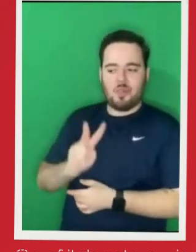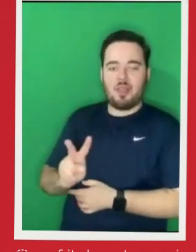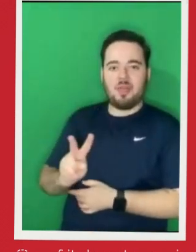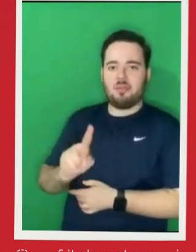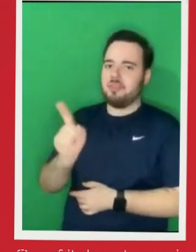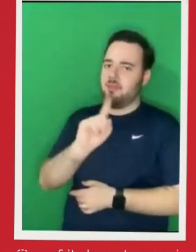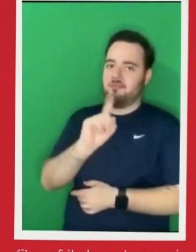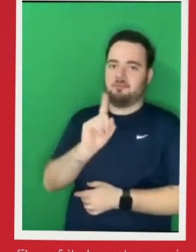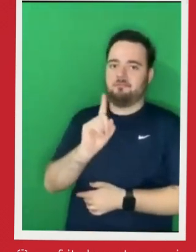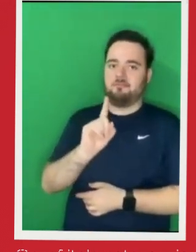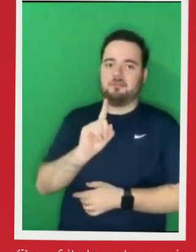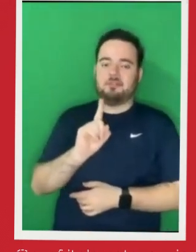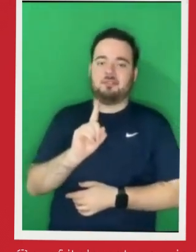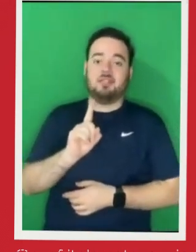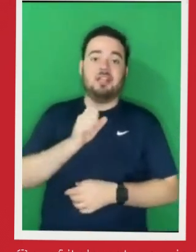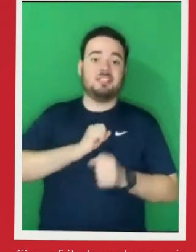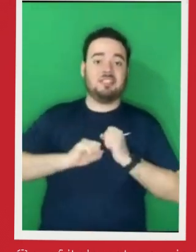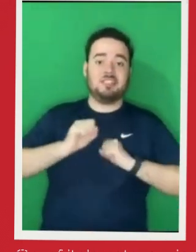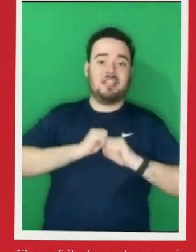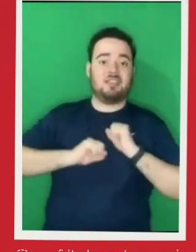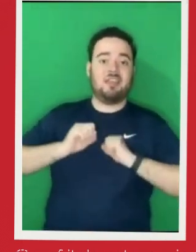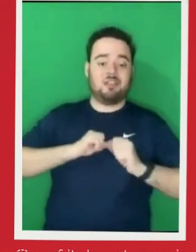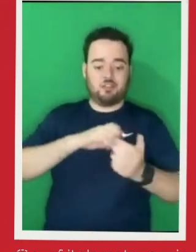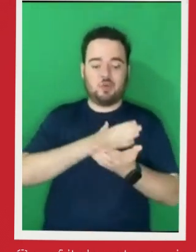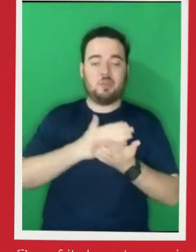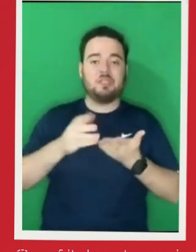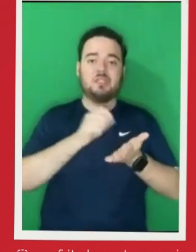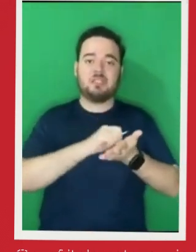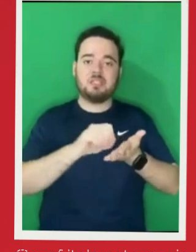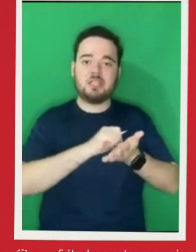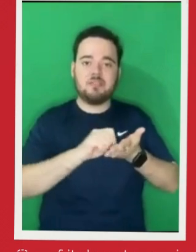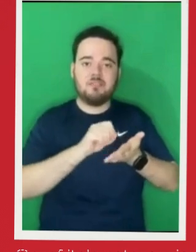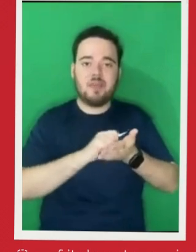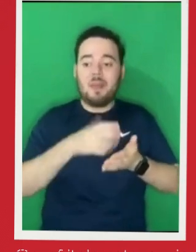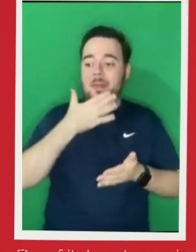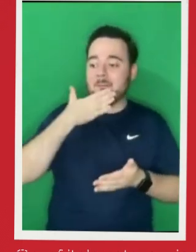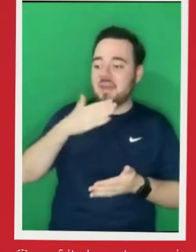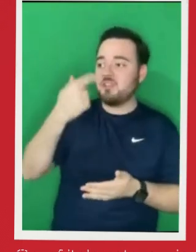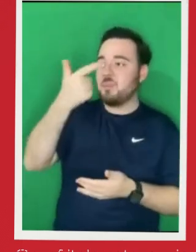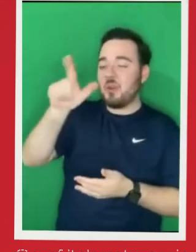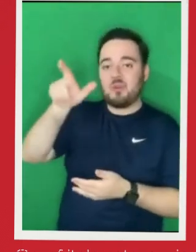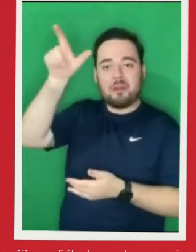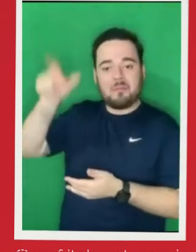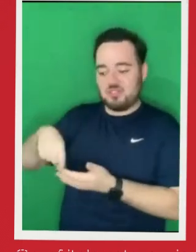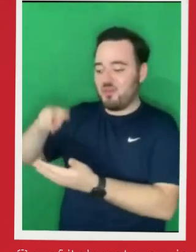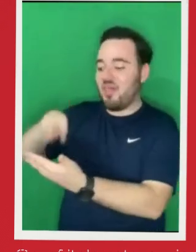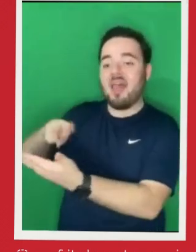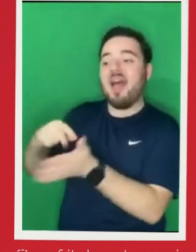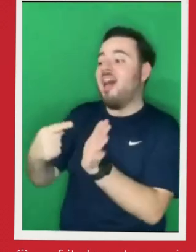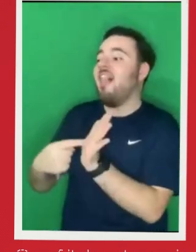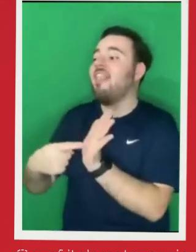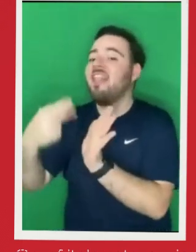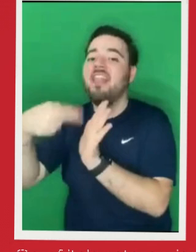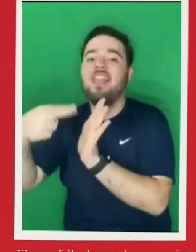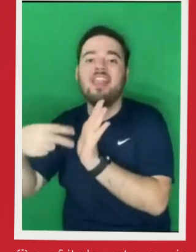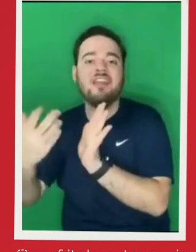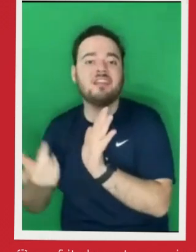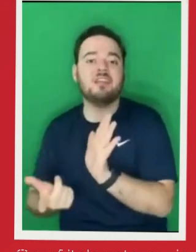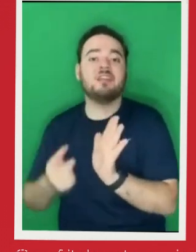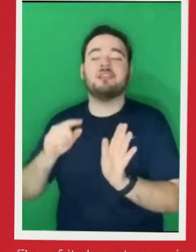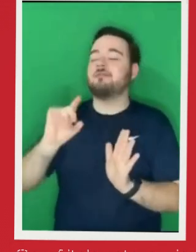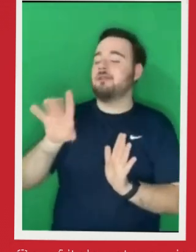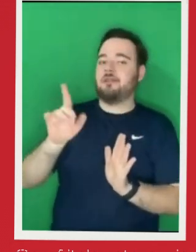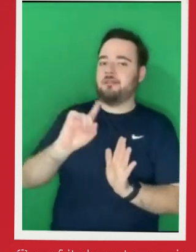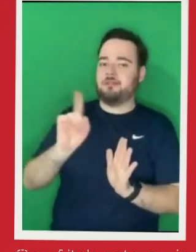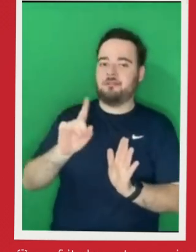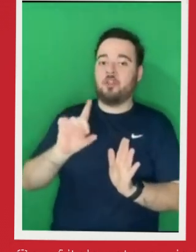deve ler esse seu primeiro copião. E esse é um dos erros de ansiedade quando você está começando a escrever. A gente só pede para as pessoas lerem nossas